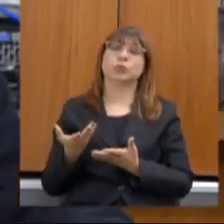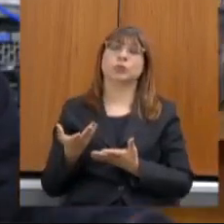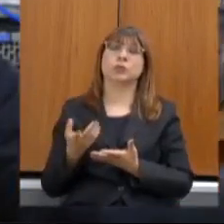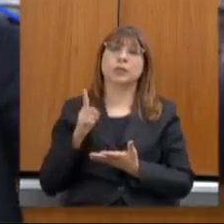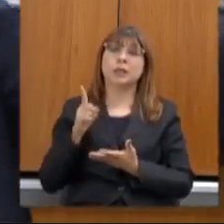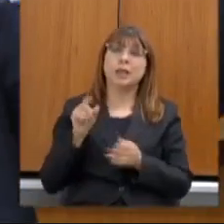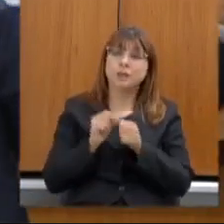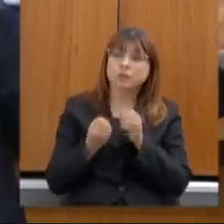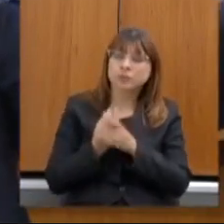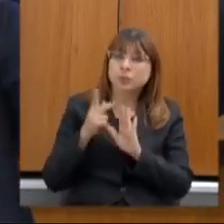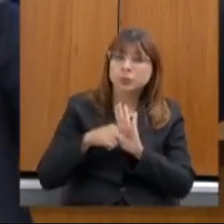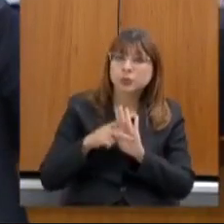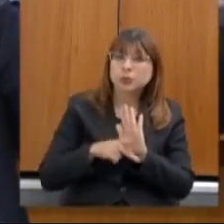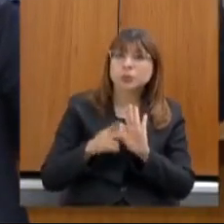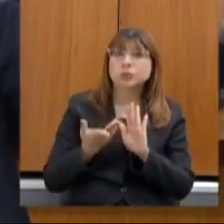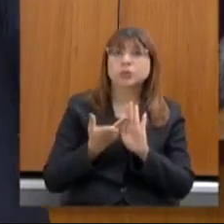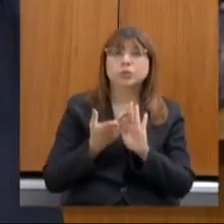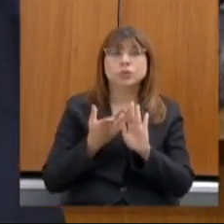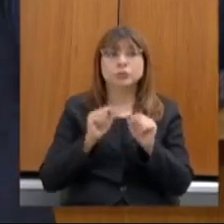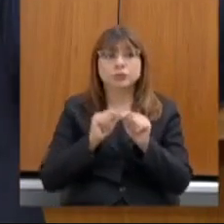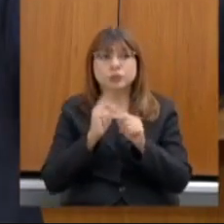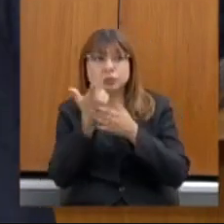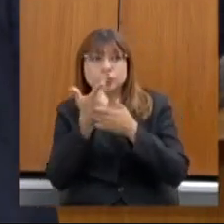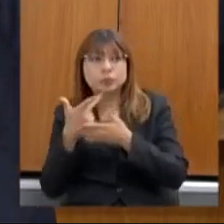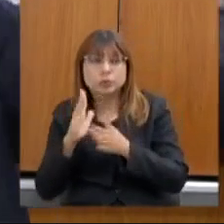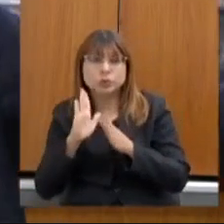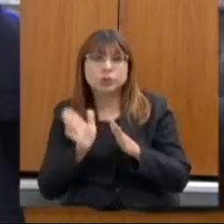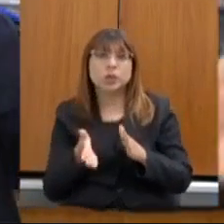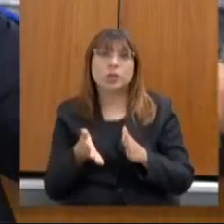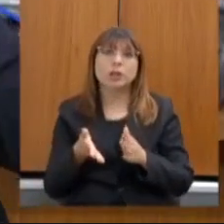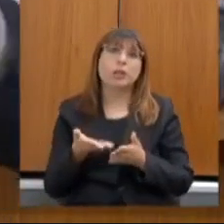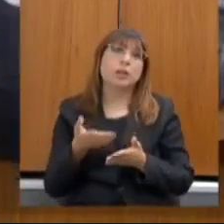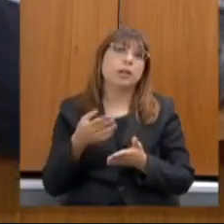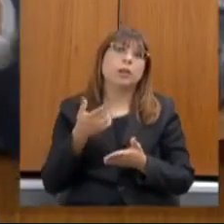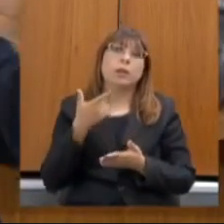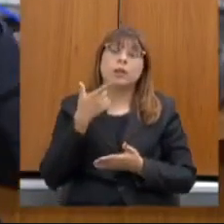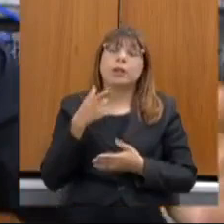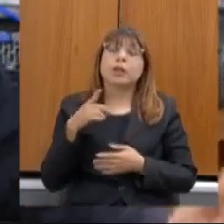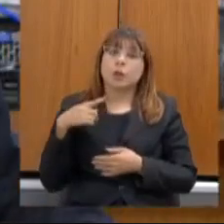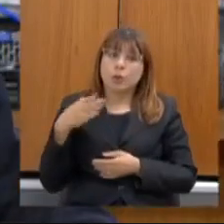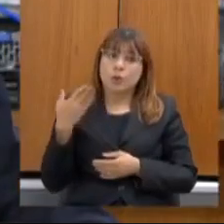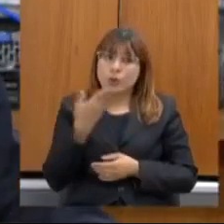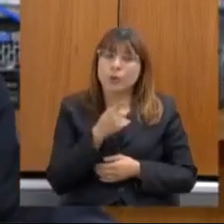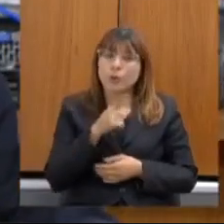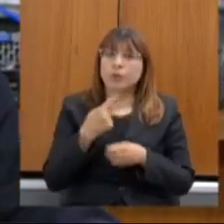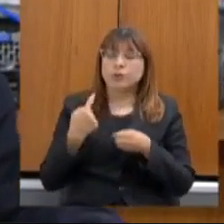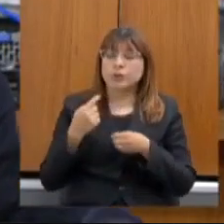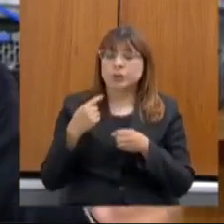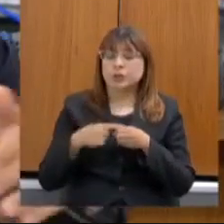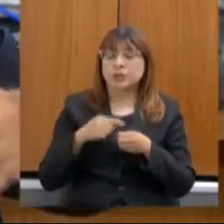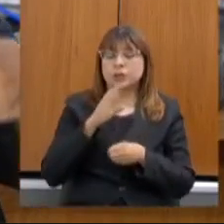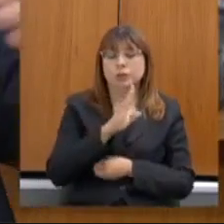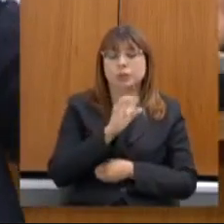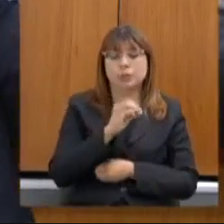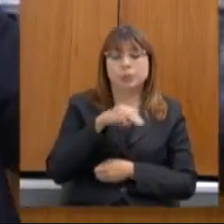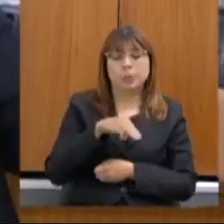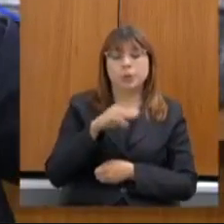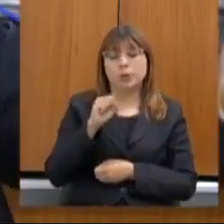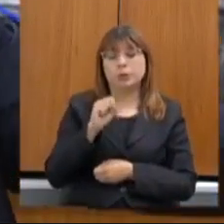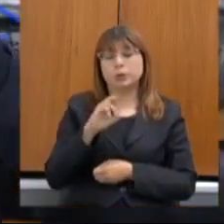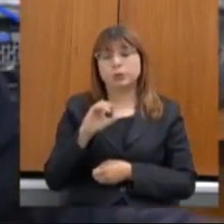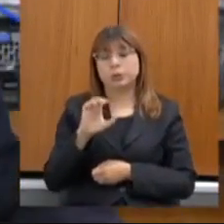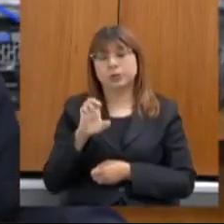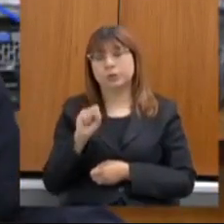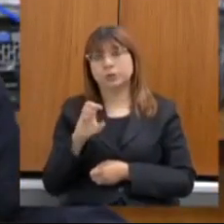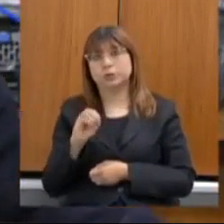colocar uma planta lá eu colocaram nem no Norte mesmo que não tinha mais conexão corpo a cidade de Bom Sucesso tem seis